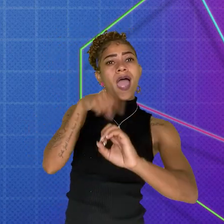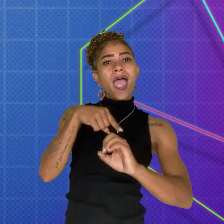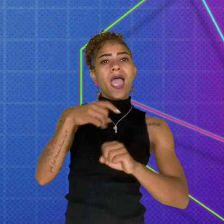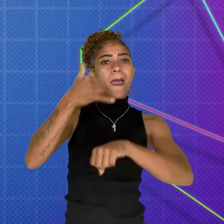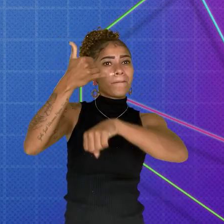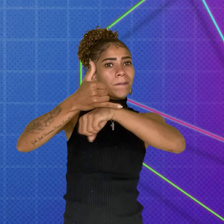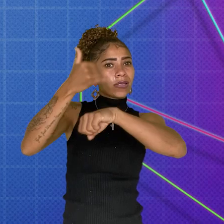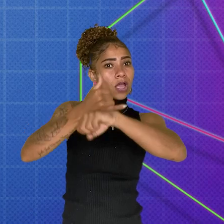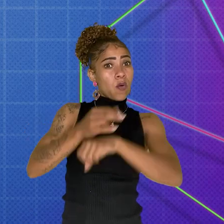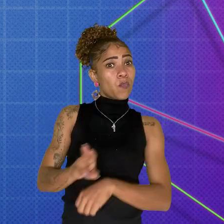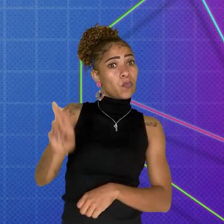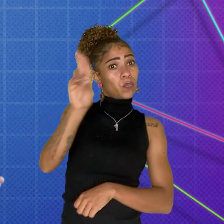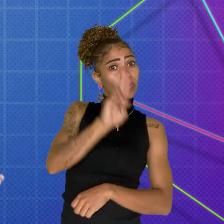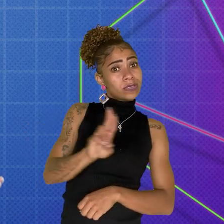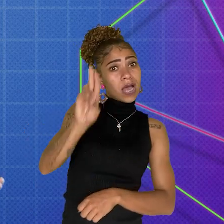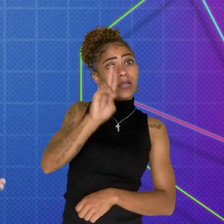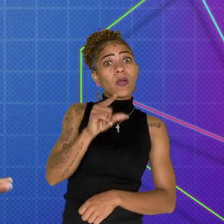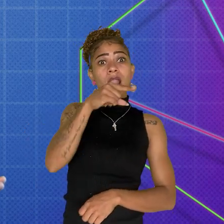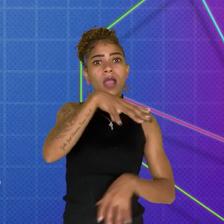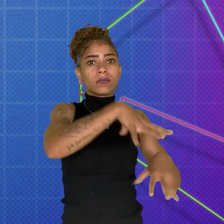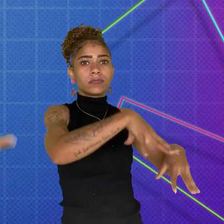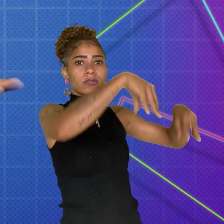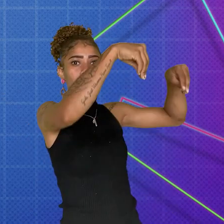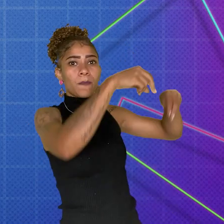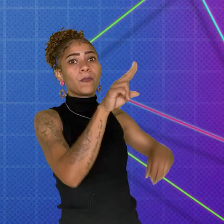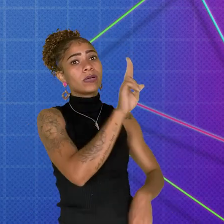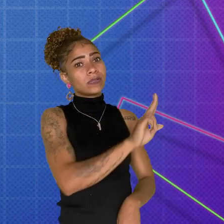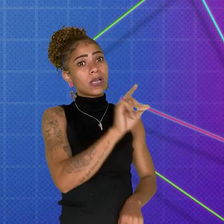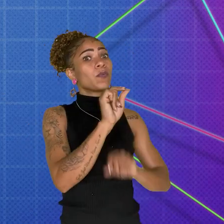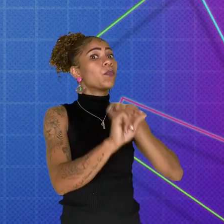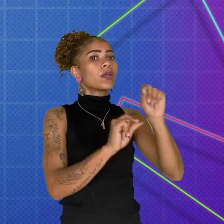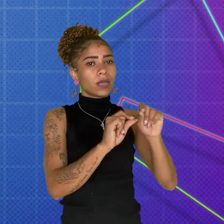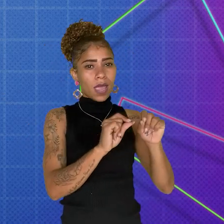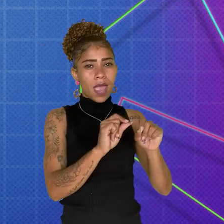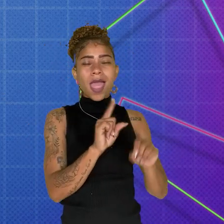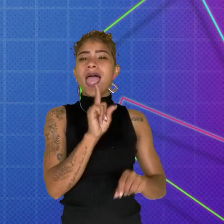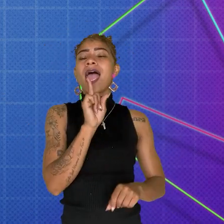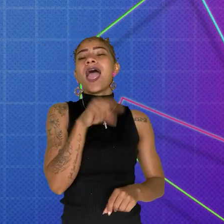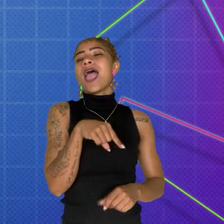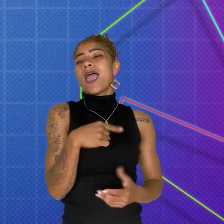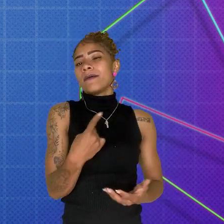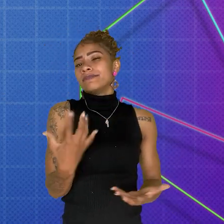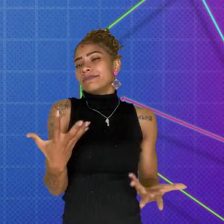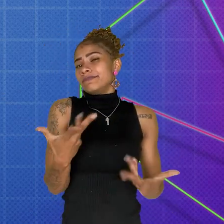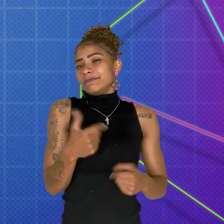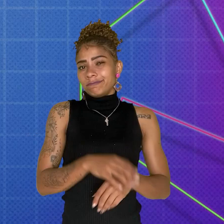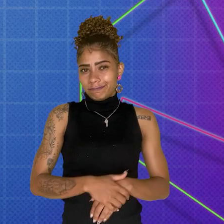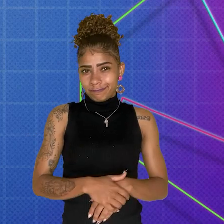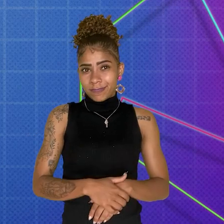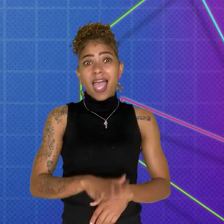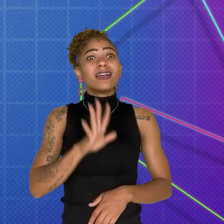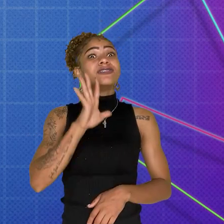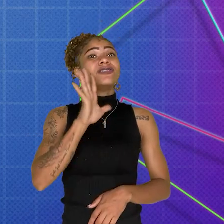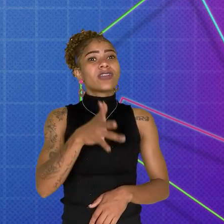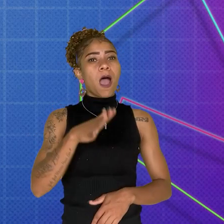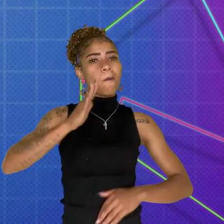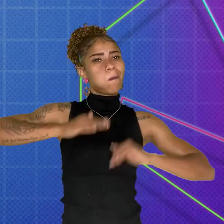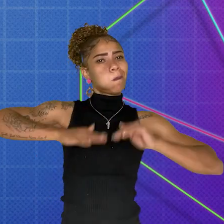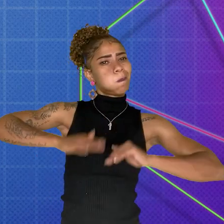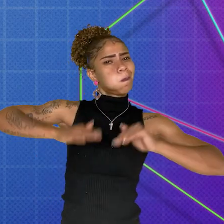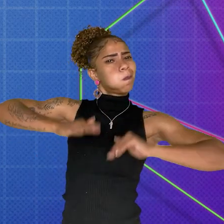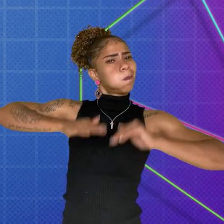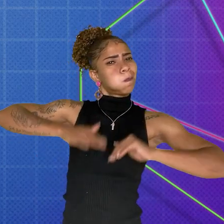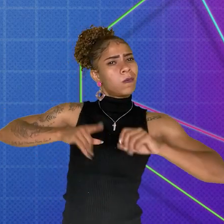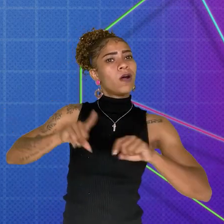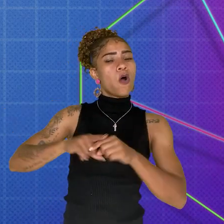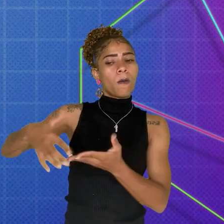instrumento de metal comum em trilhas sonoras medievais. Pode ser usada para adicionar um toque épico à trilha sonora. Já a percussão,